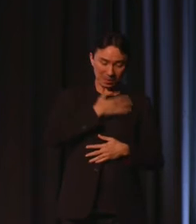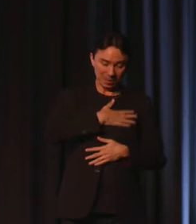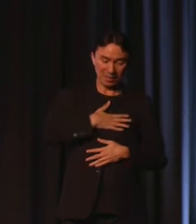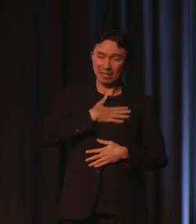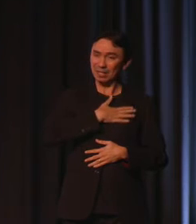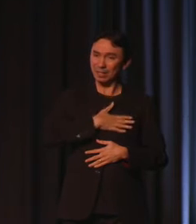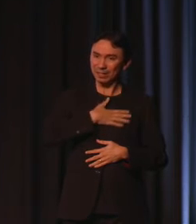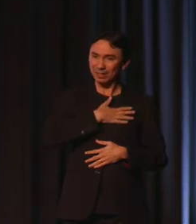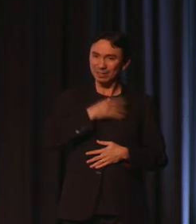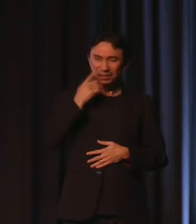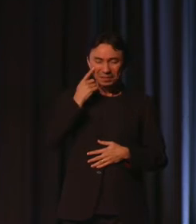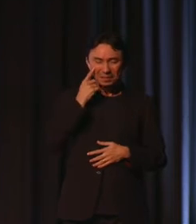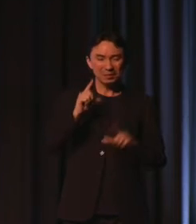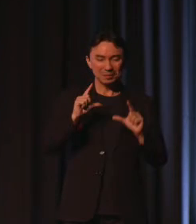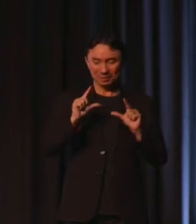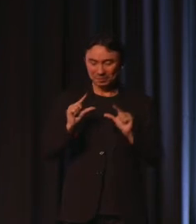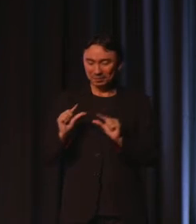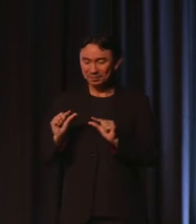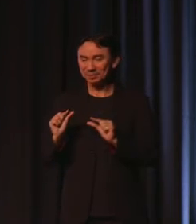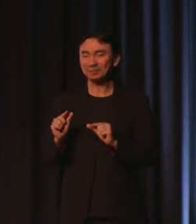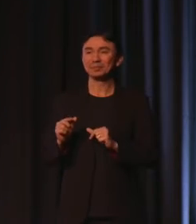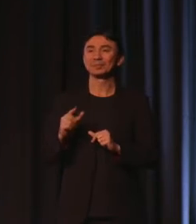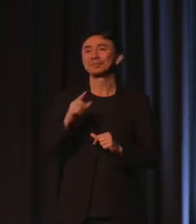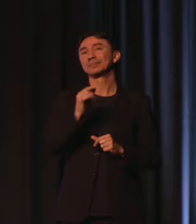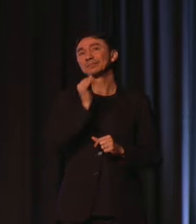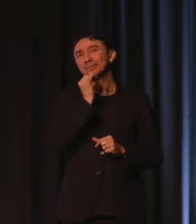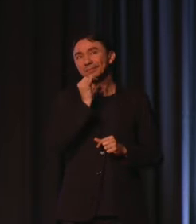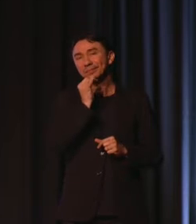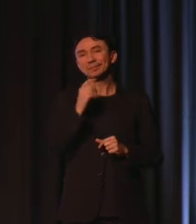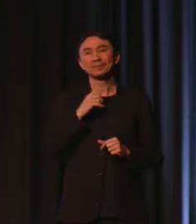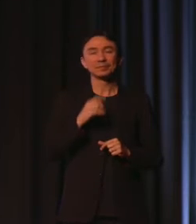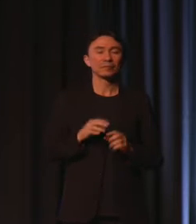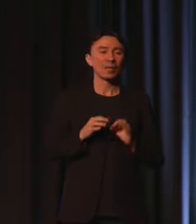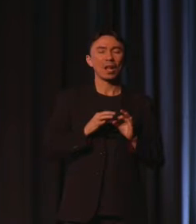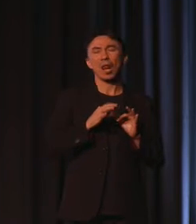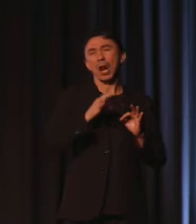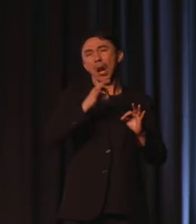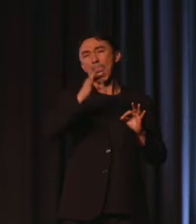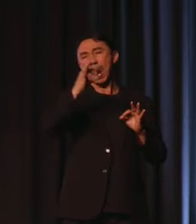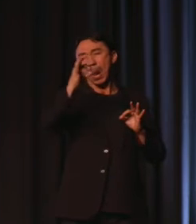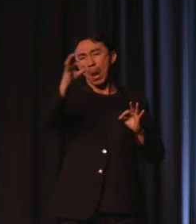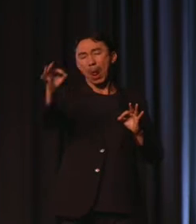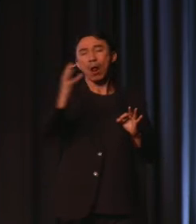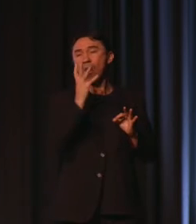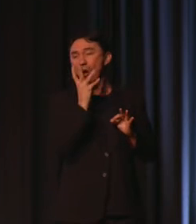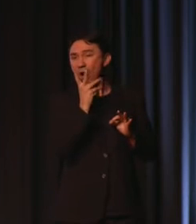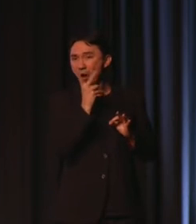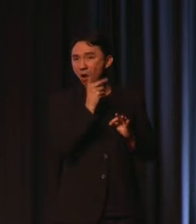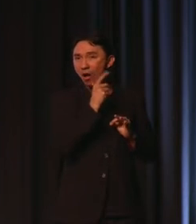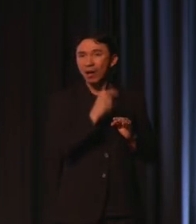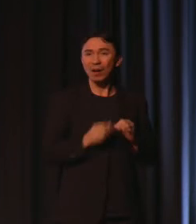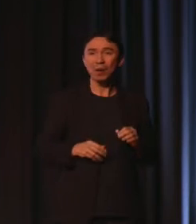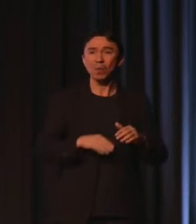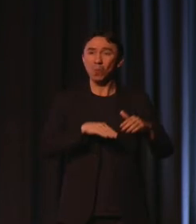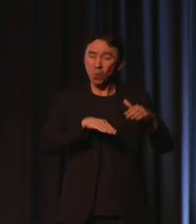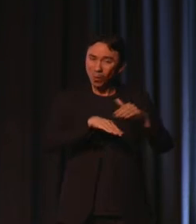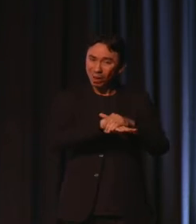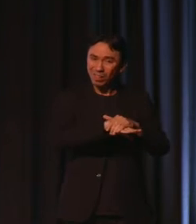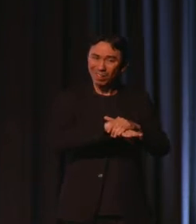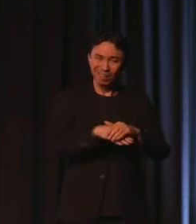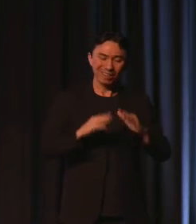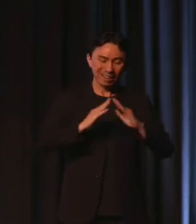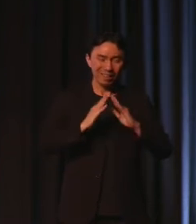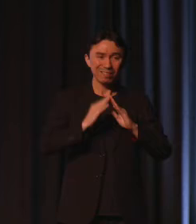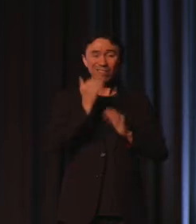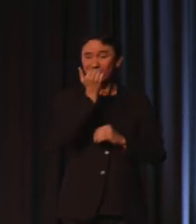em relação a esse perfil. Quando a gente olha as viagens de longa distância e o armazenamento em locais fora de casa, você não tem,